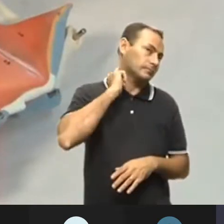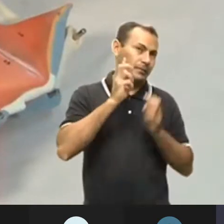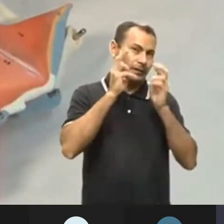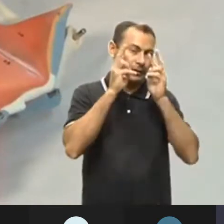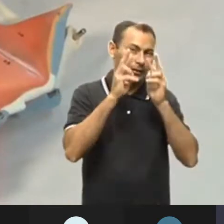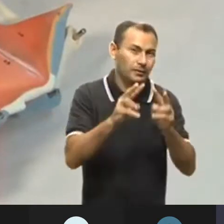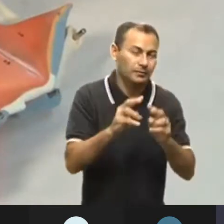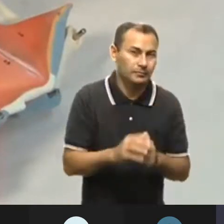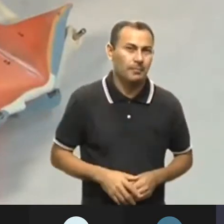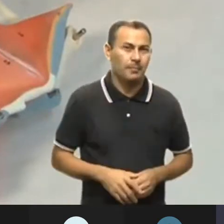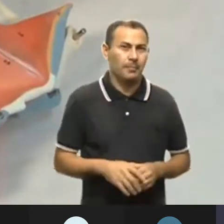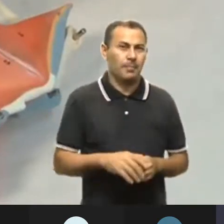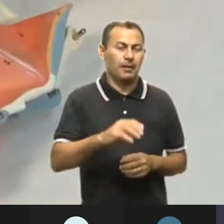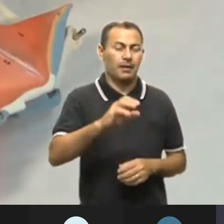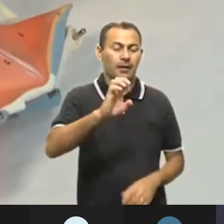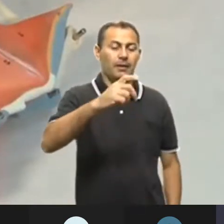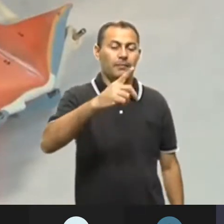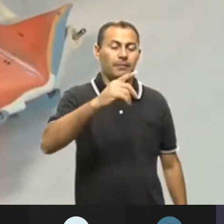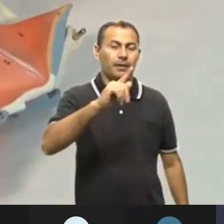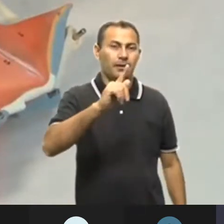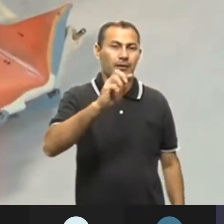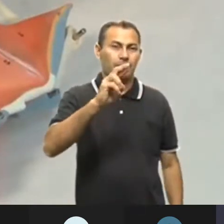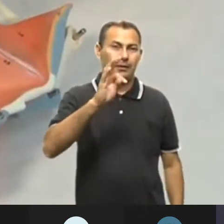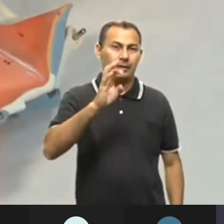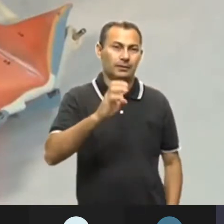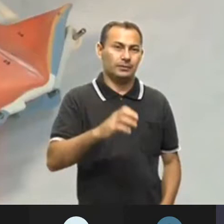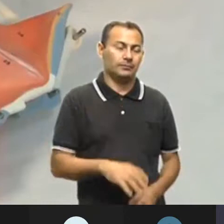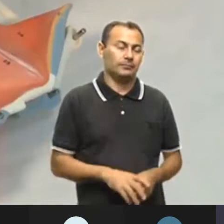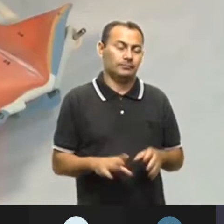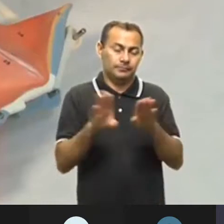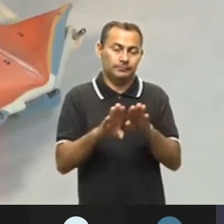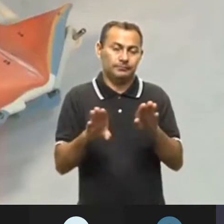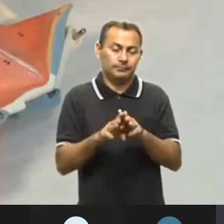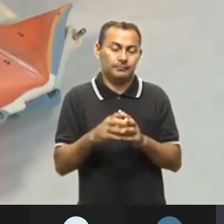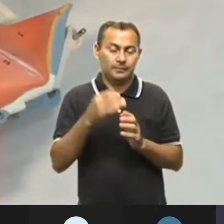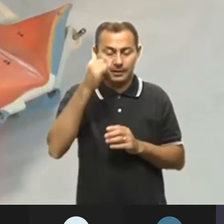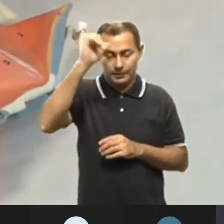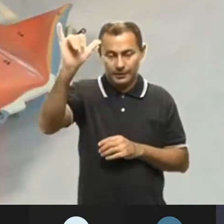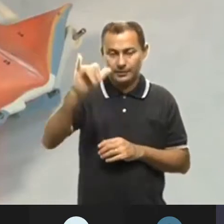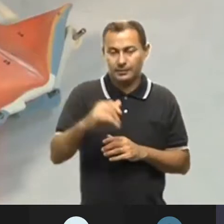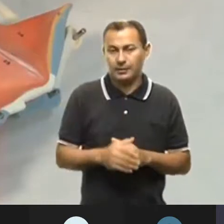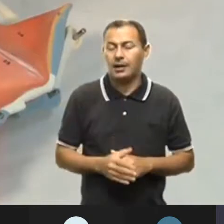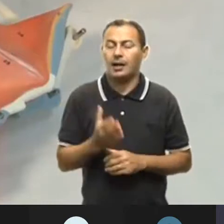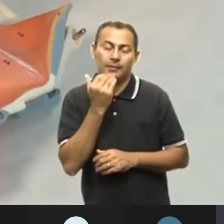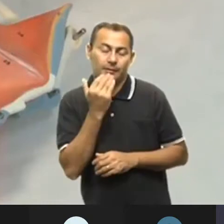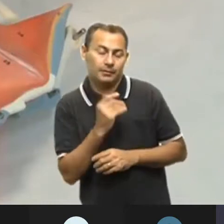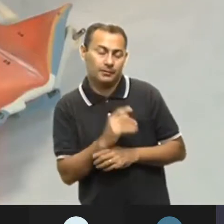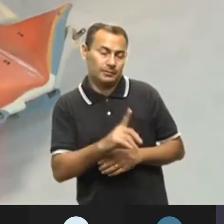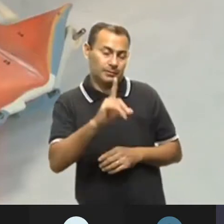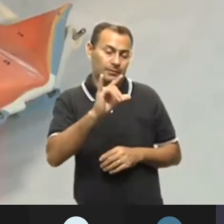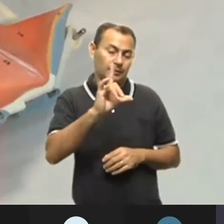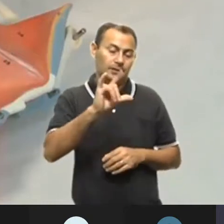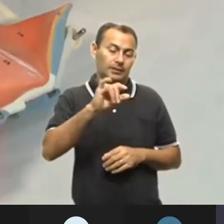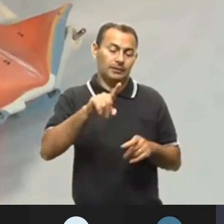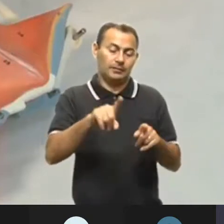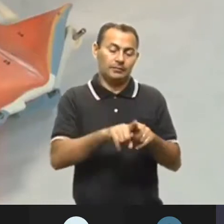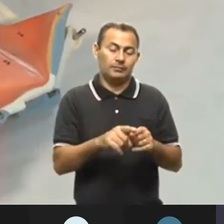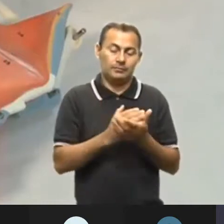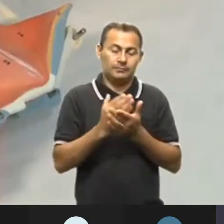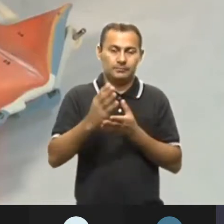gente olhar aí a epiglote, ó, tá vendo? A epiglote, ela se fecha e evita que alimento e líquido